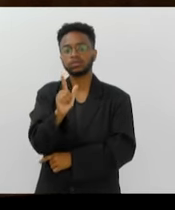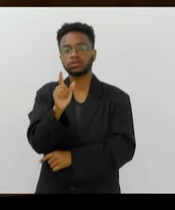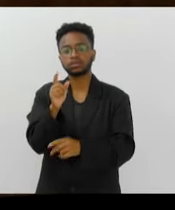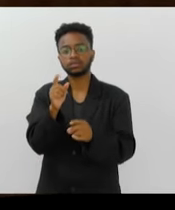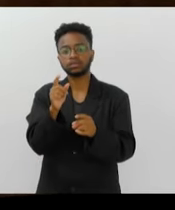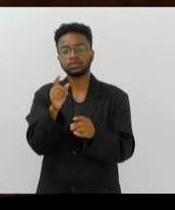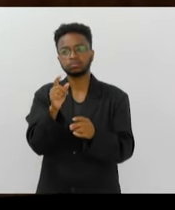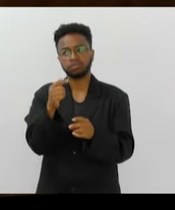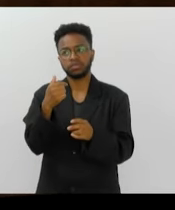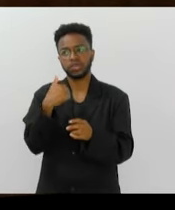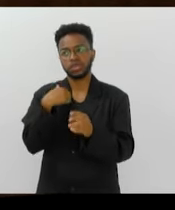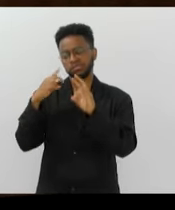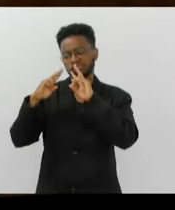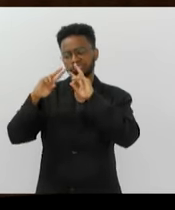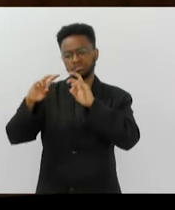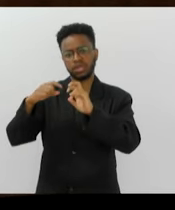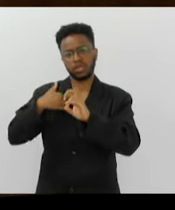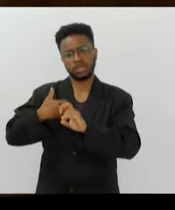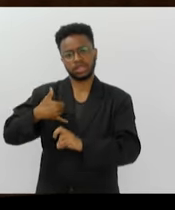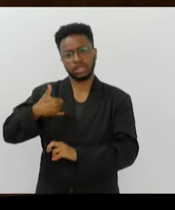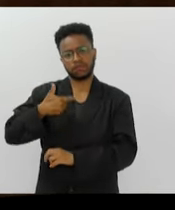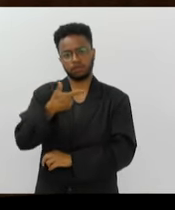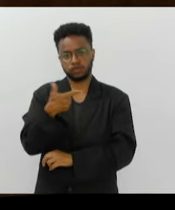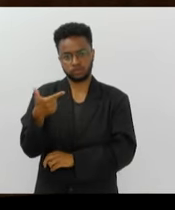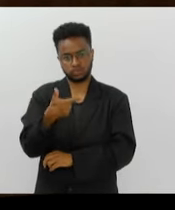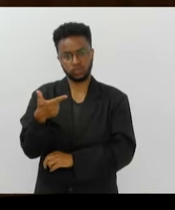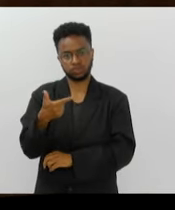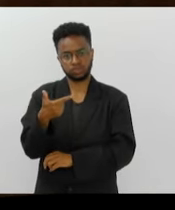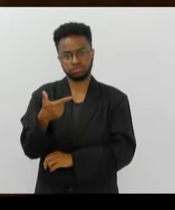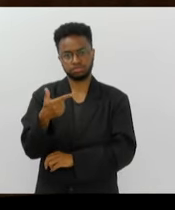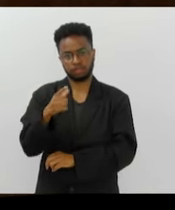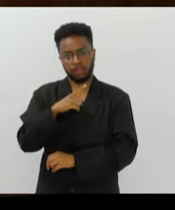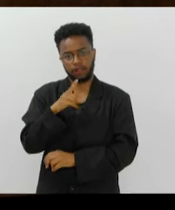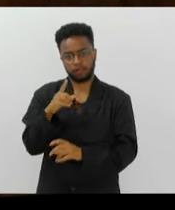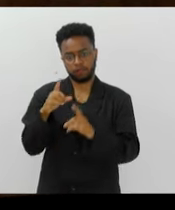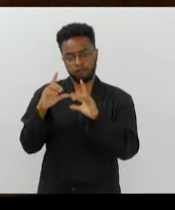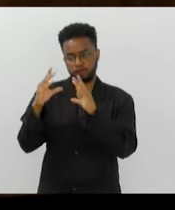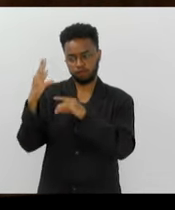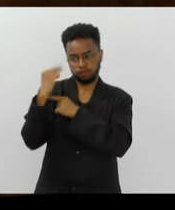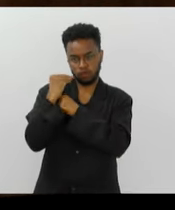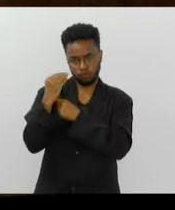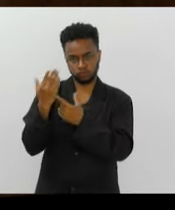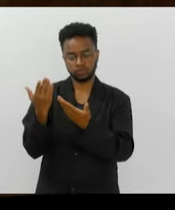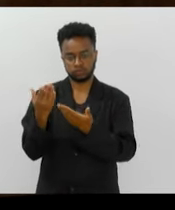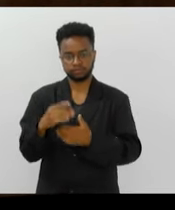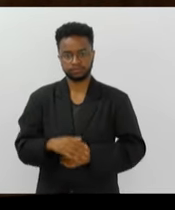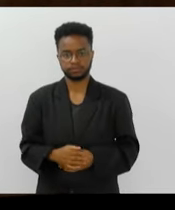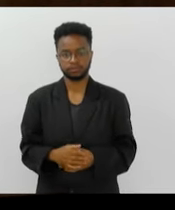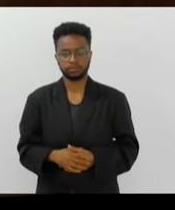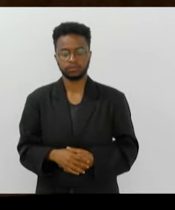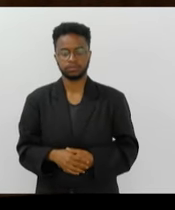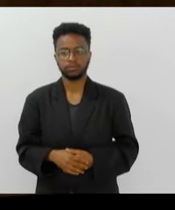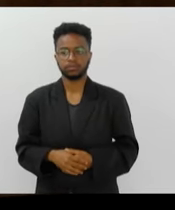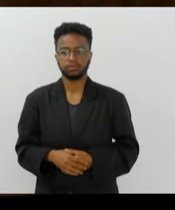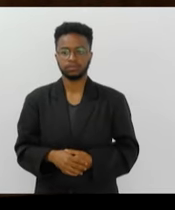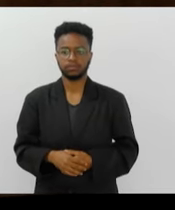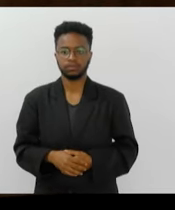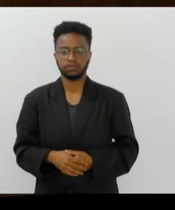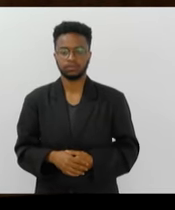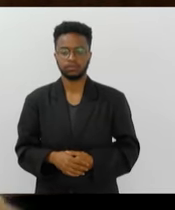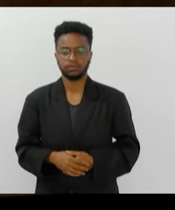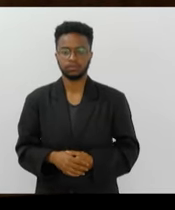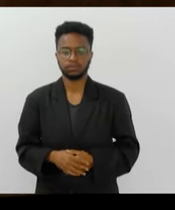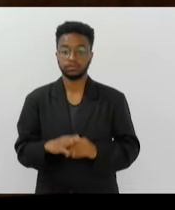meu rosto com meus 22 anos de idade exatamente a gente tem